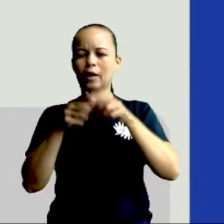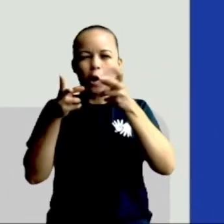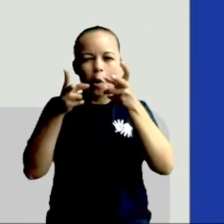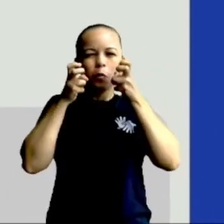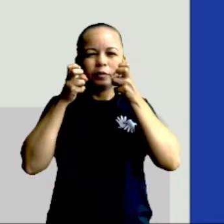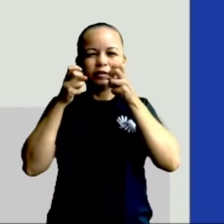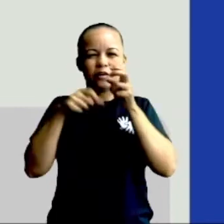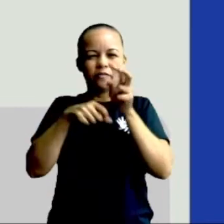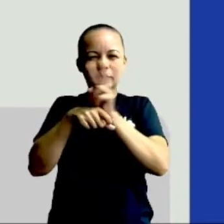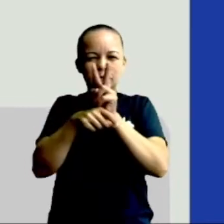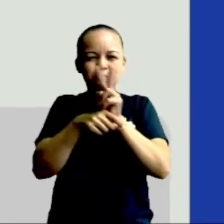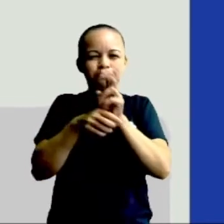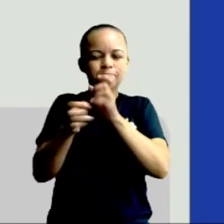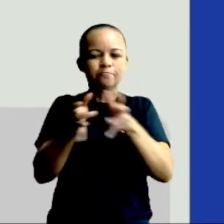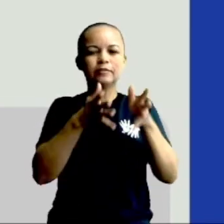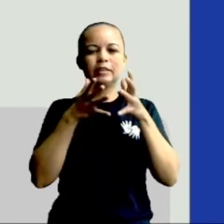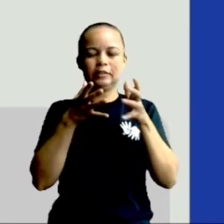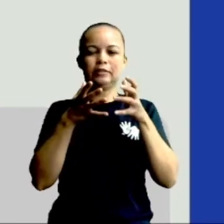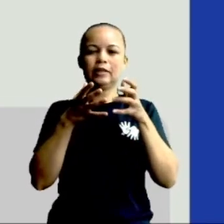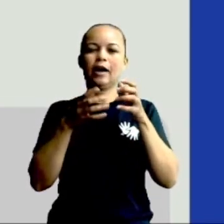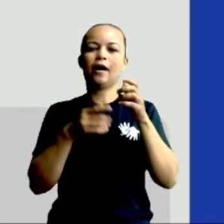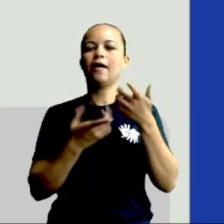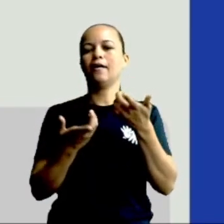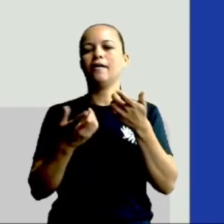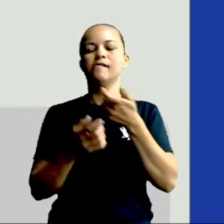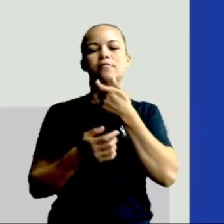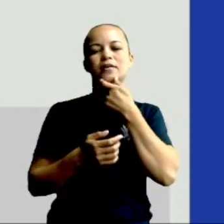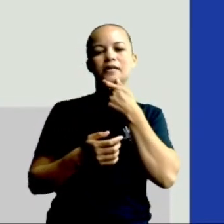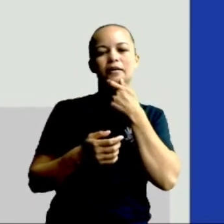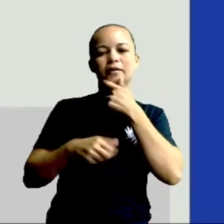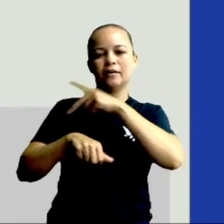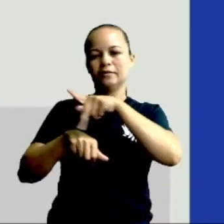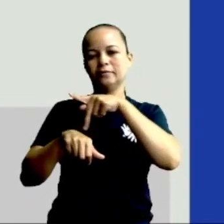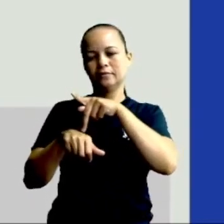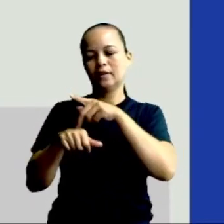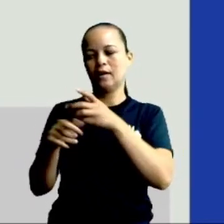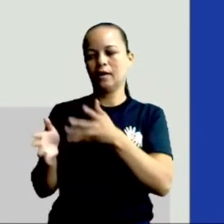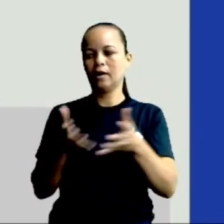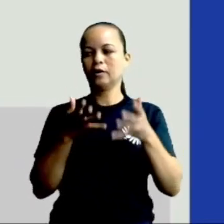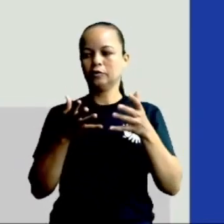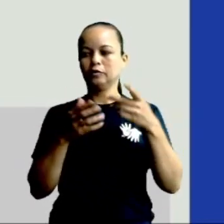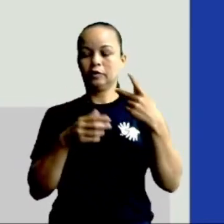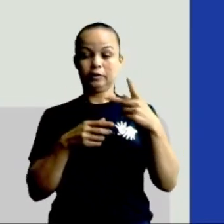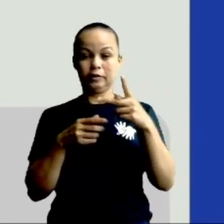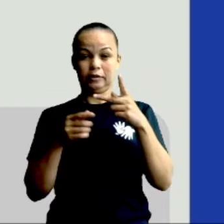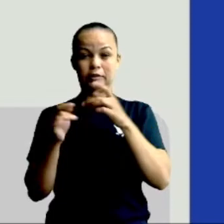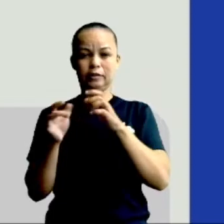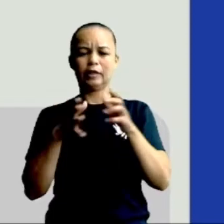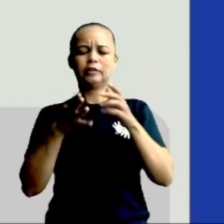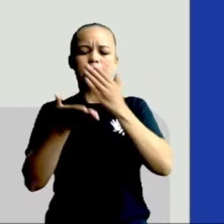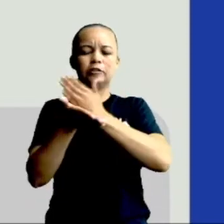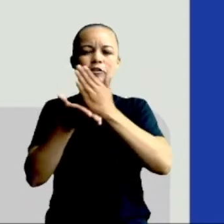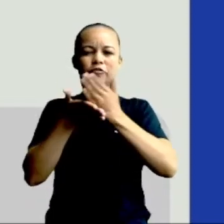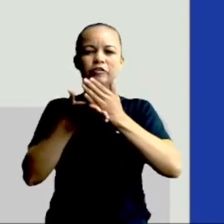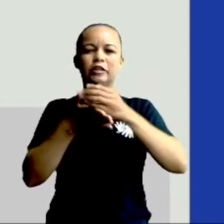Observatório Astronômico de mesmo nome na Inglaterra. O meridiano de Greenwich divide a Terra em oeste e